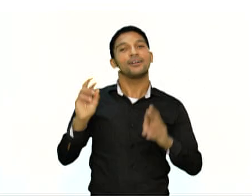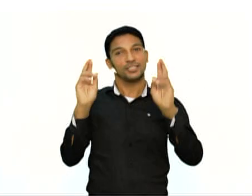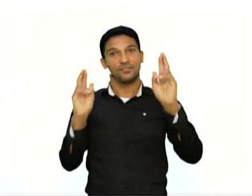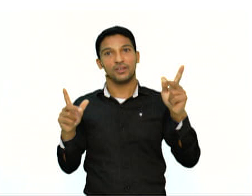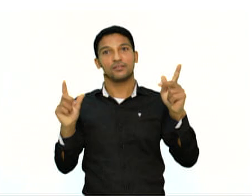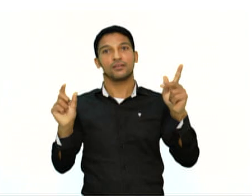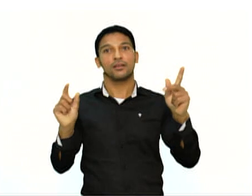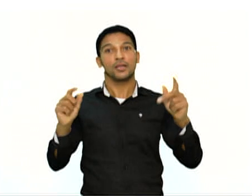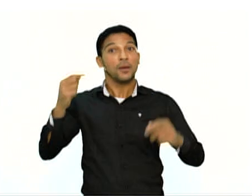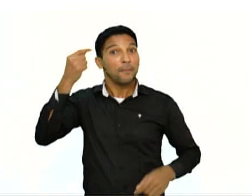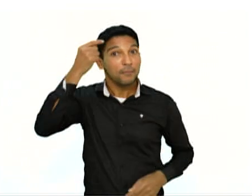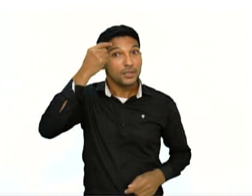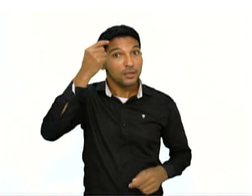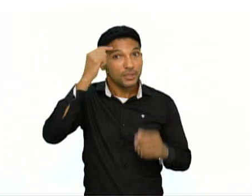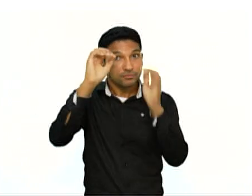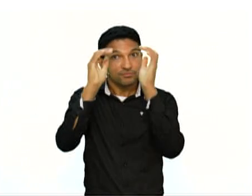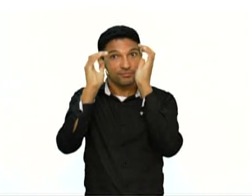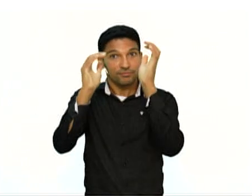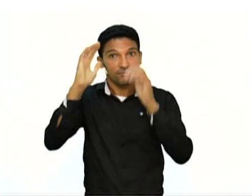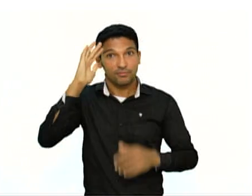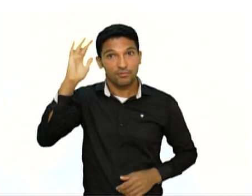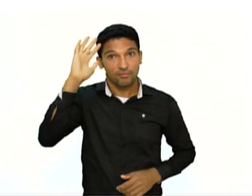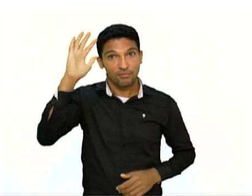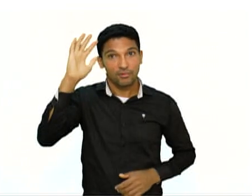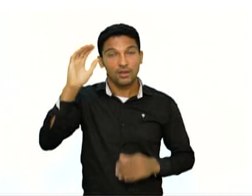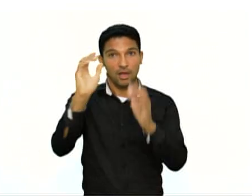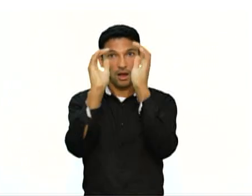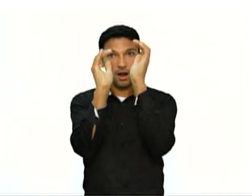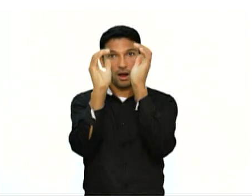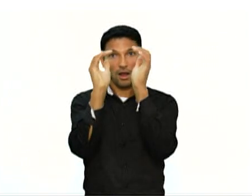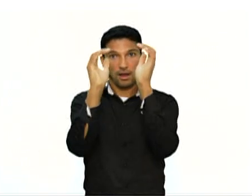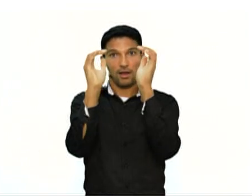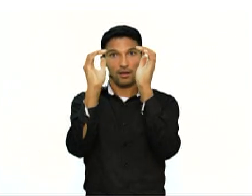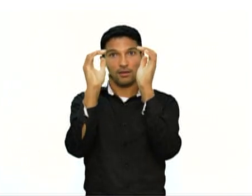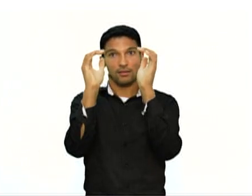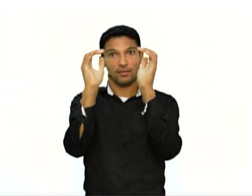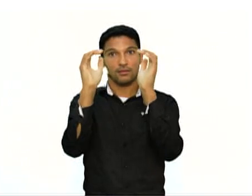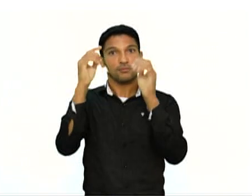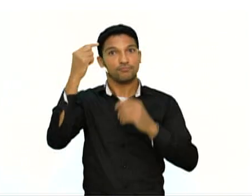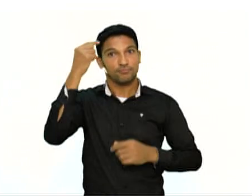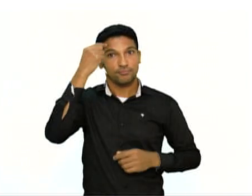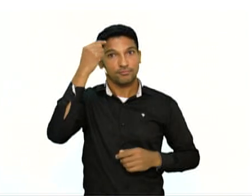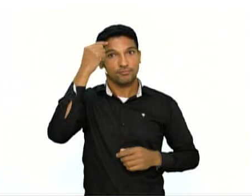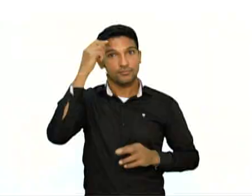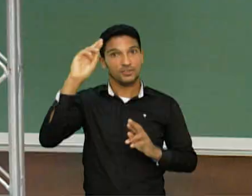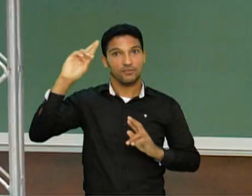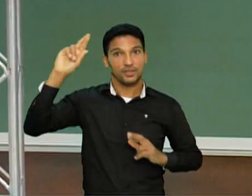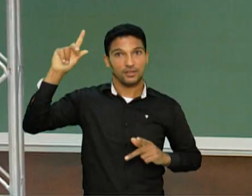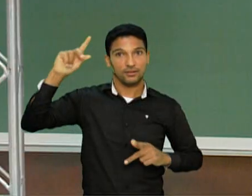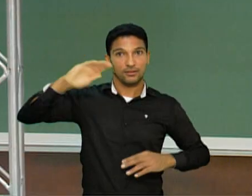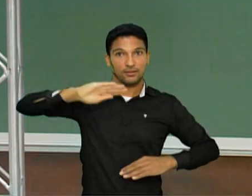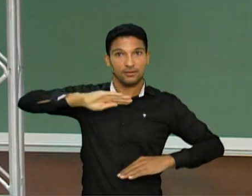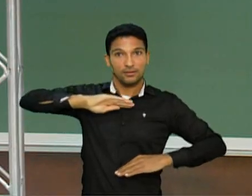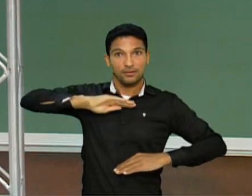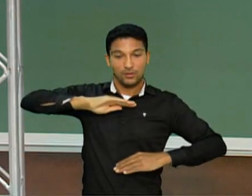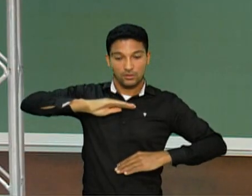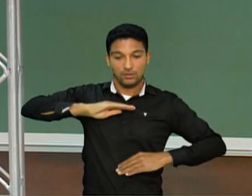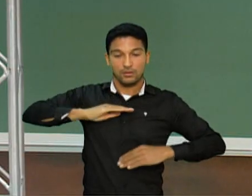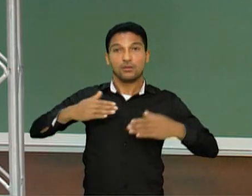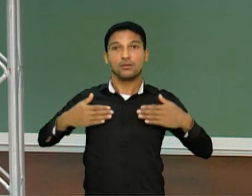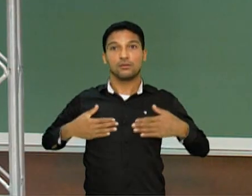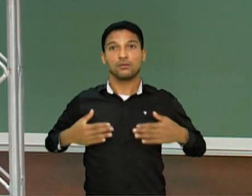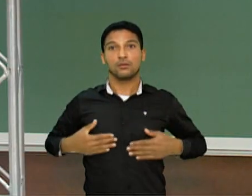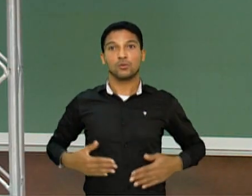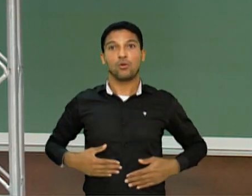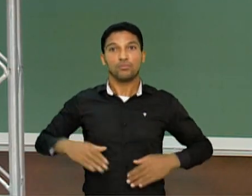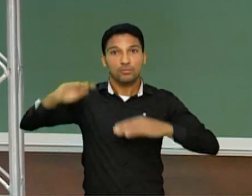e pensamento. Isso é essa relação entre mente e corpo,